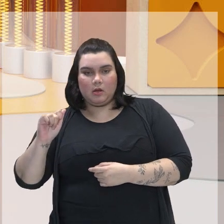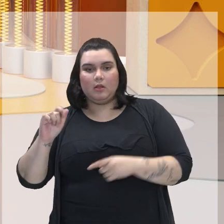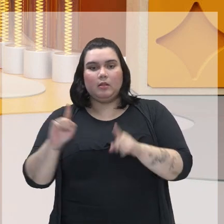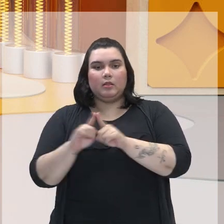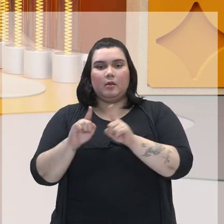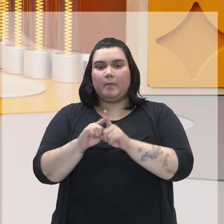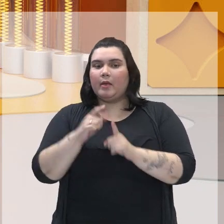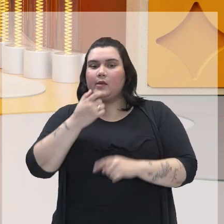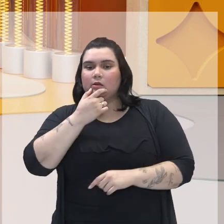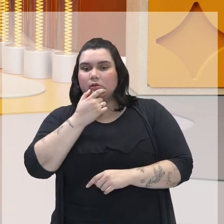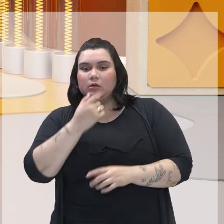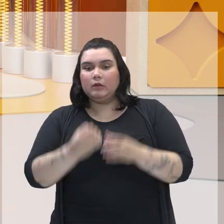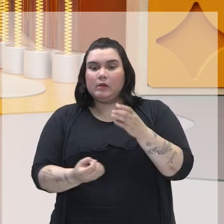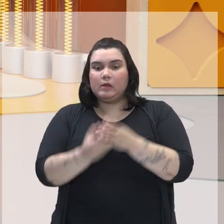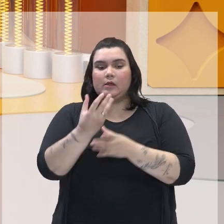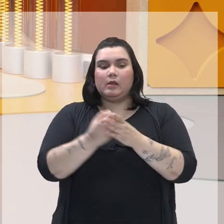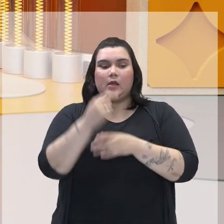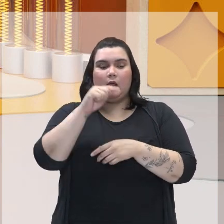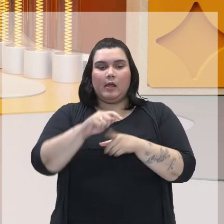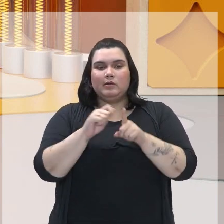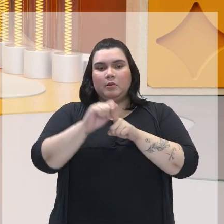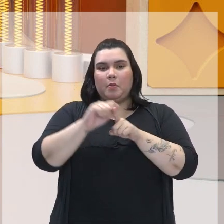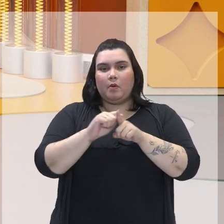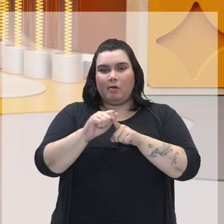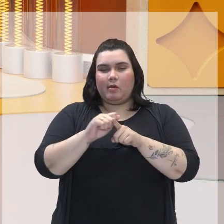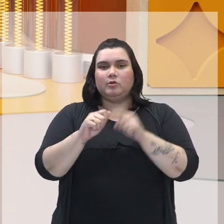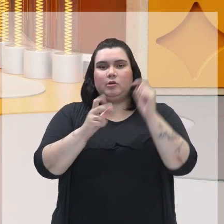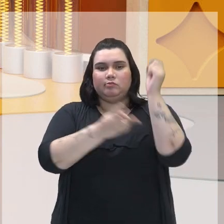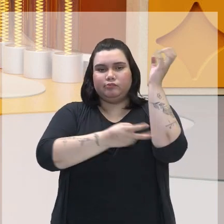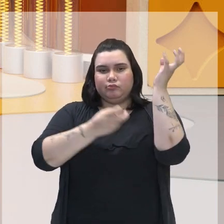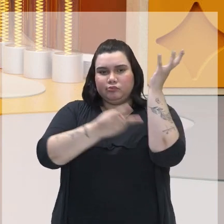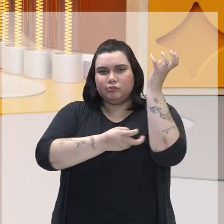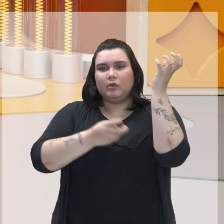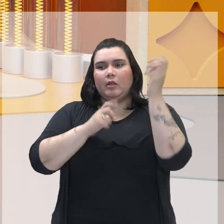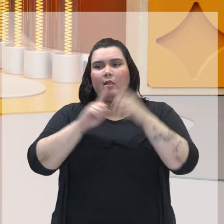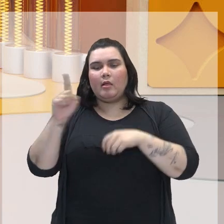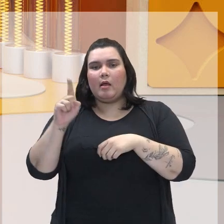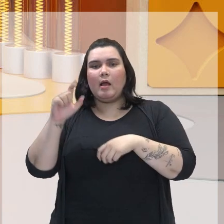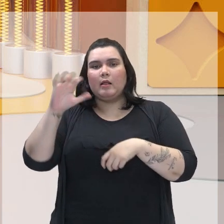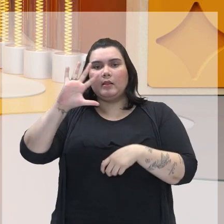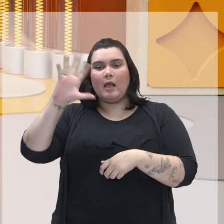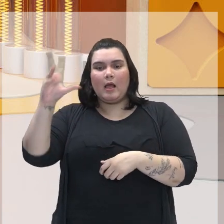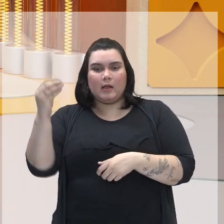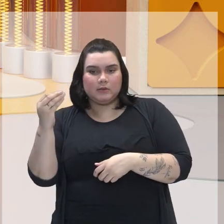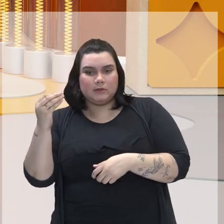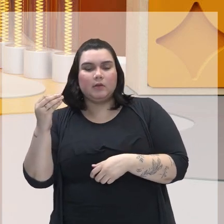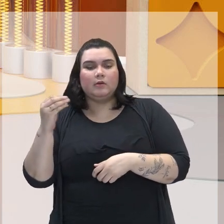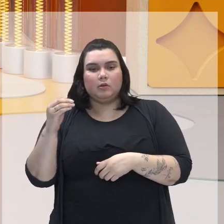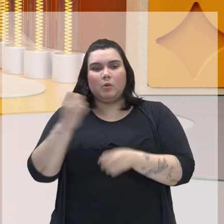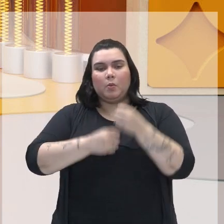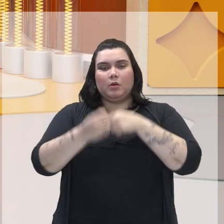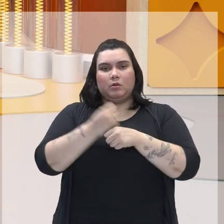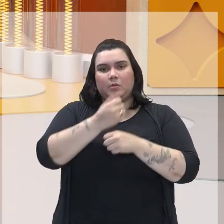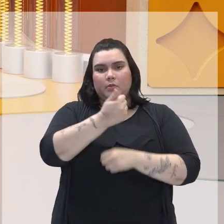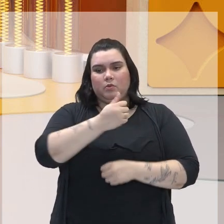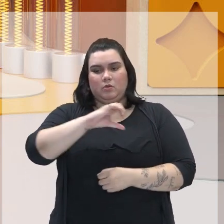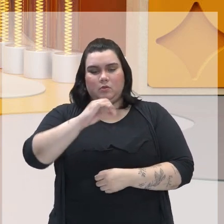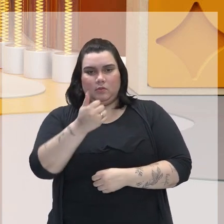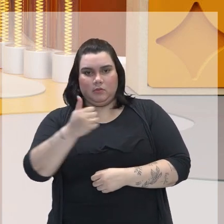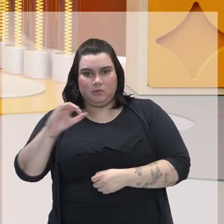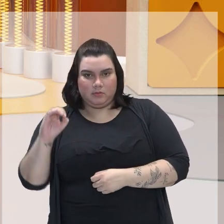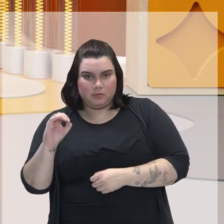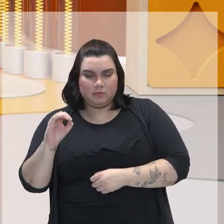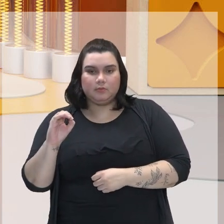na Ásia em 1910. Então, se aqui nós tivemos um motivo que levou ao crescimento da necessidade da